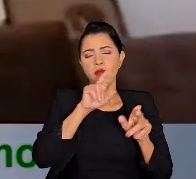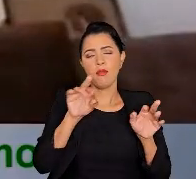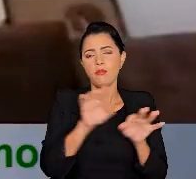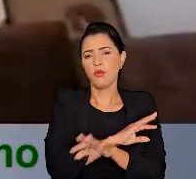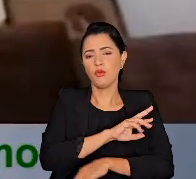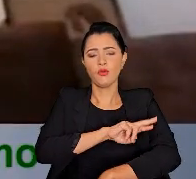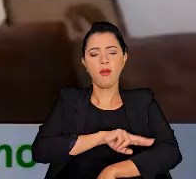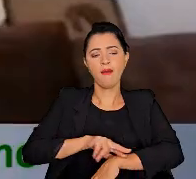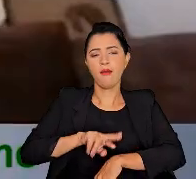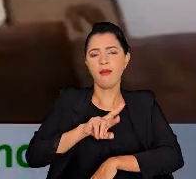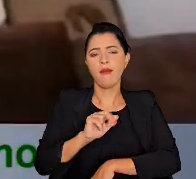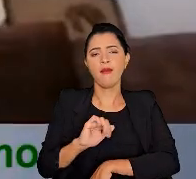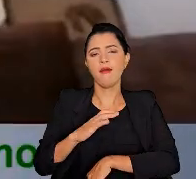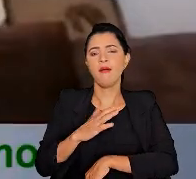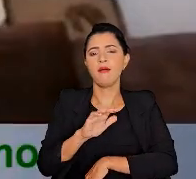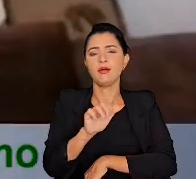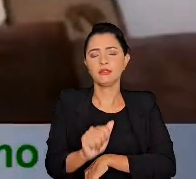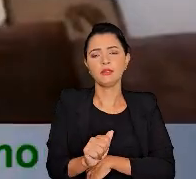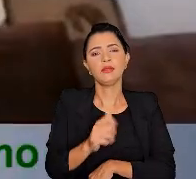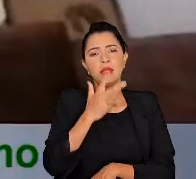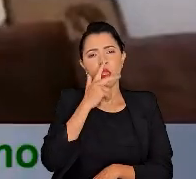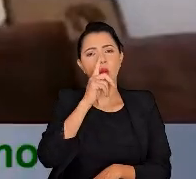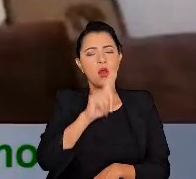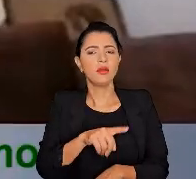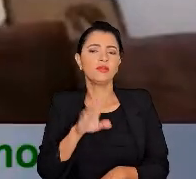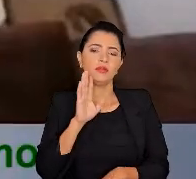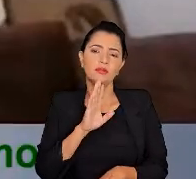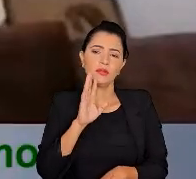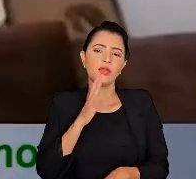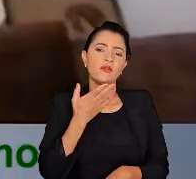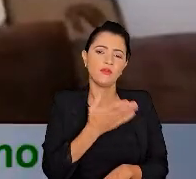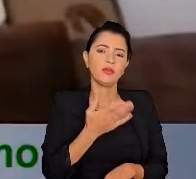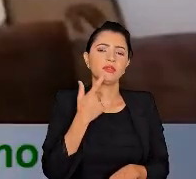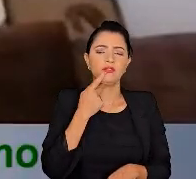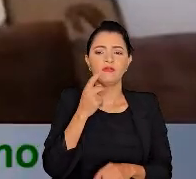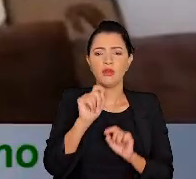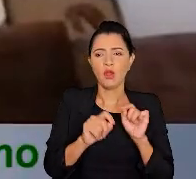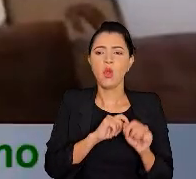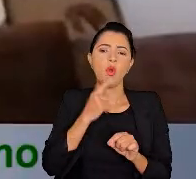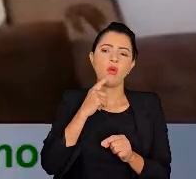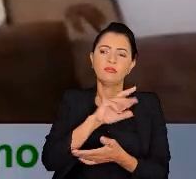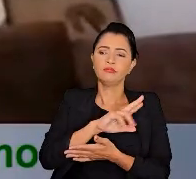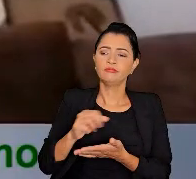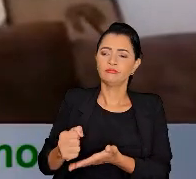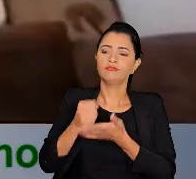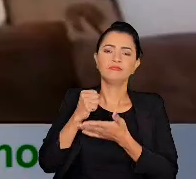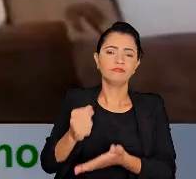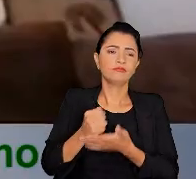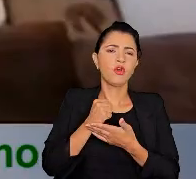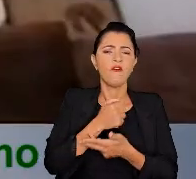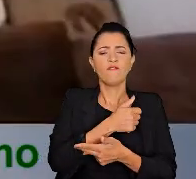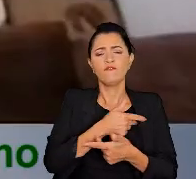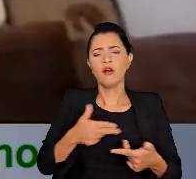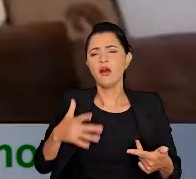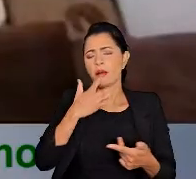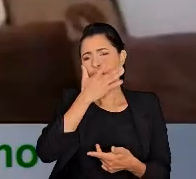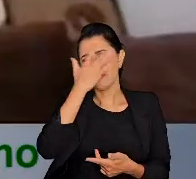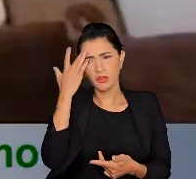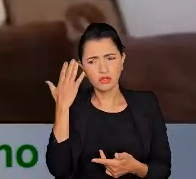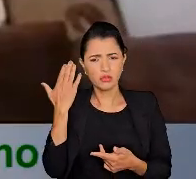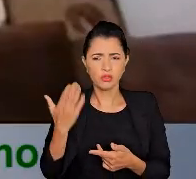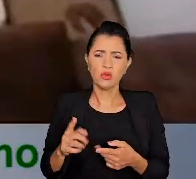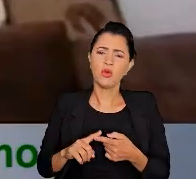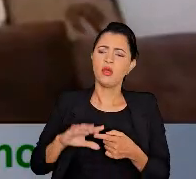né? E eu achei muito interessante, o senhor até falou que foi uma colaboração de várias pessoas, Celso Laffer,